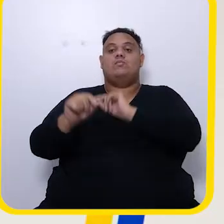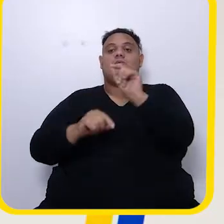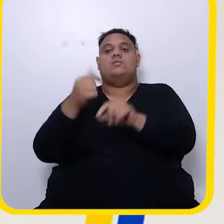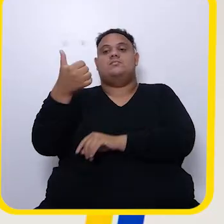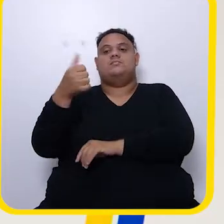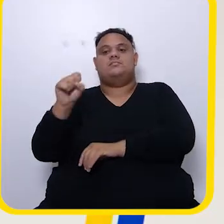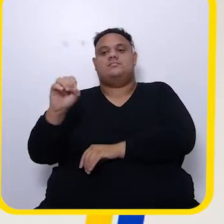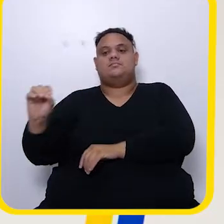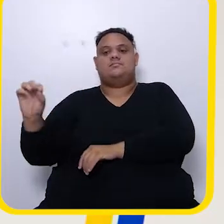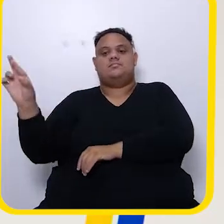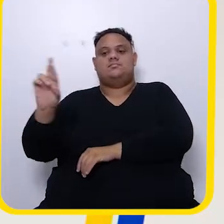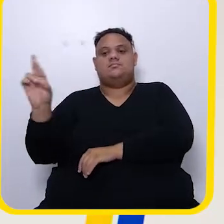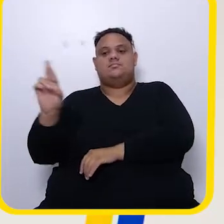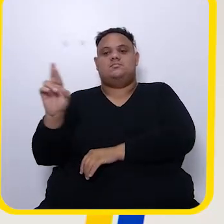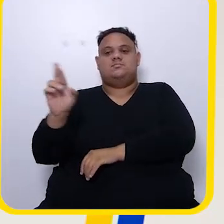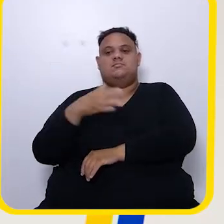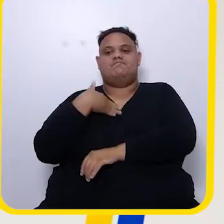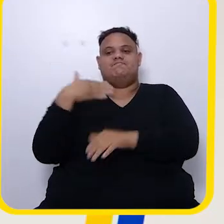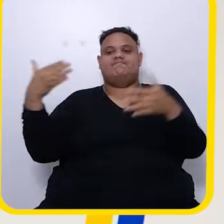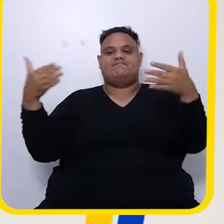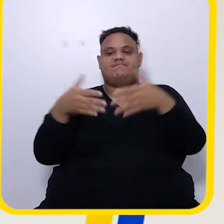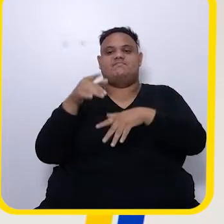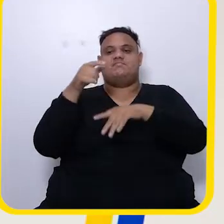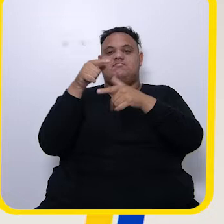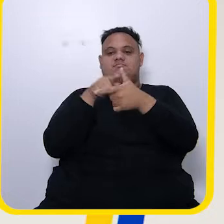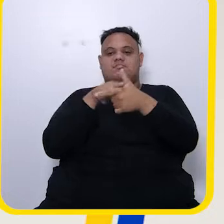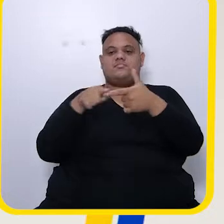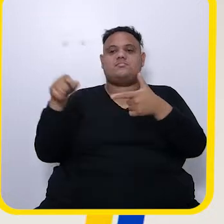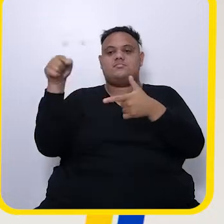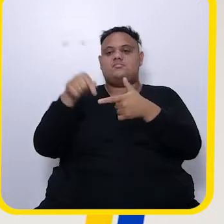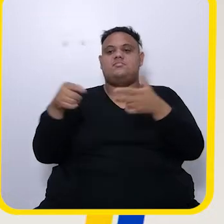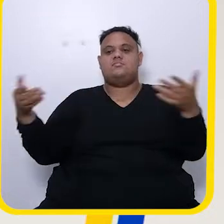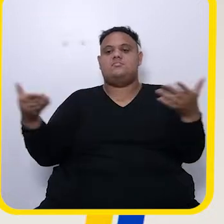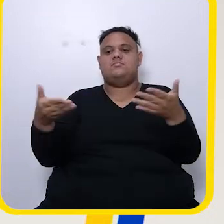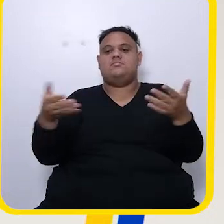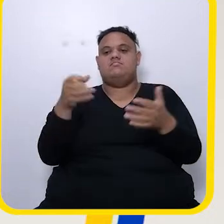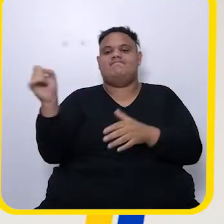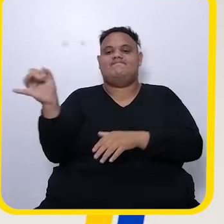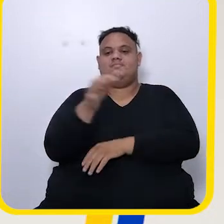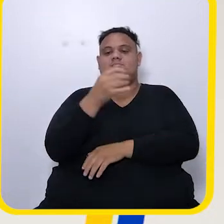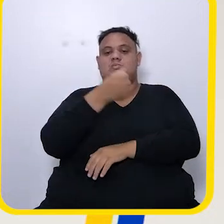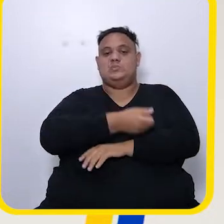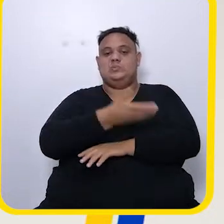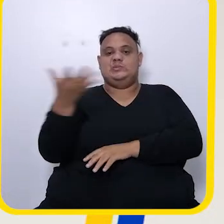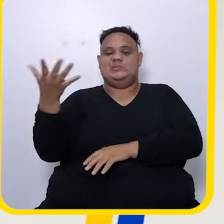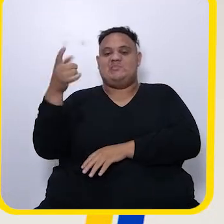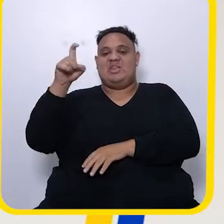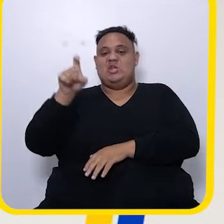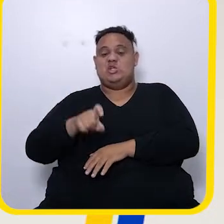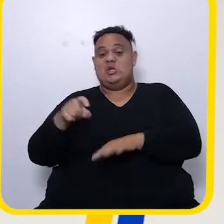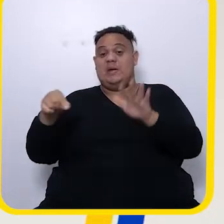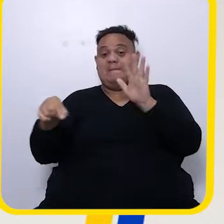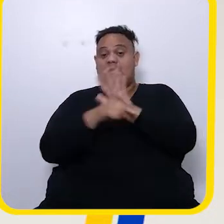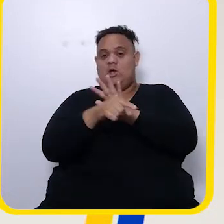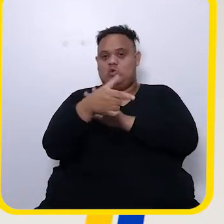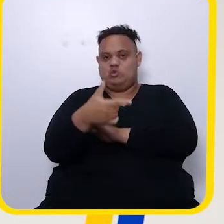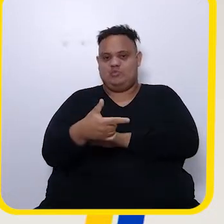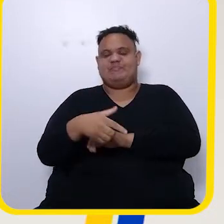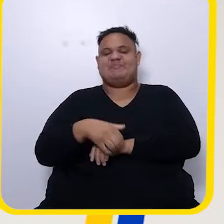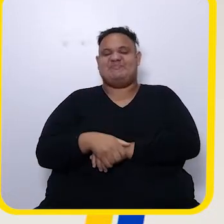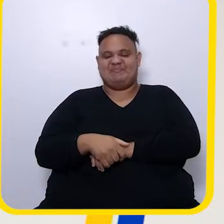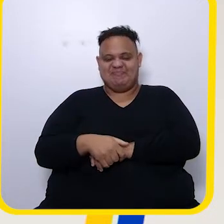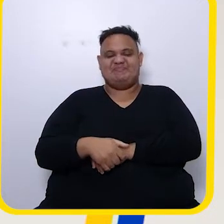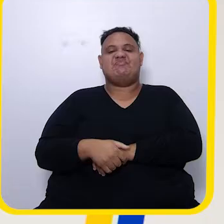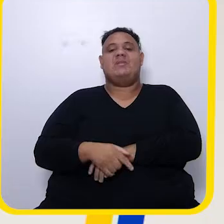R$ 180 do presente vai ser dividida agora para essa nova quantidade, que é X menos 2.